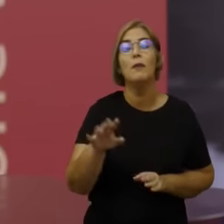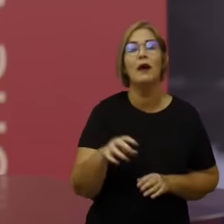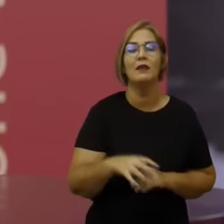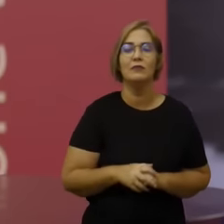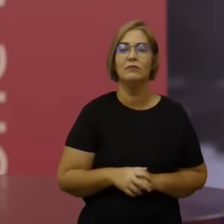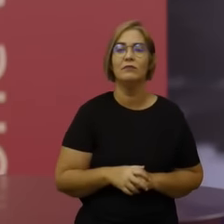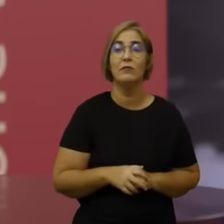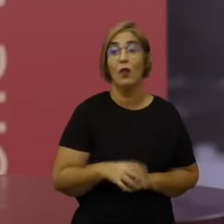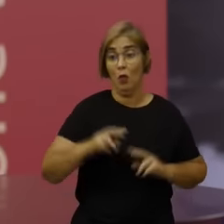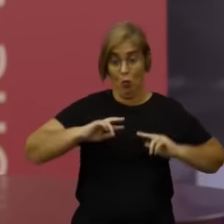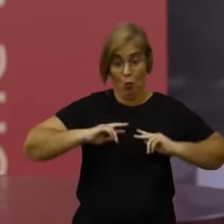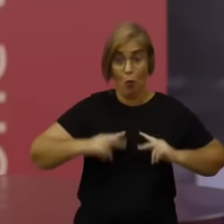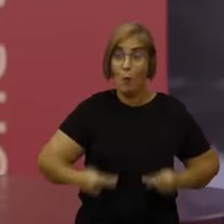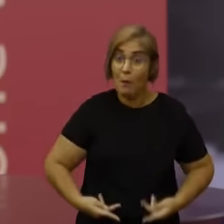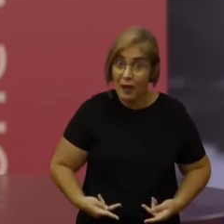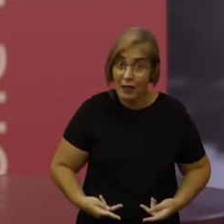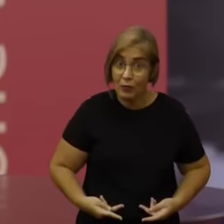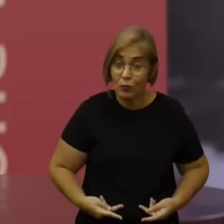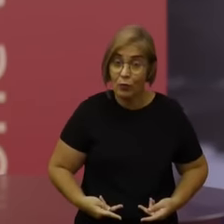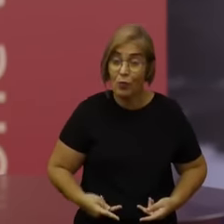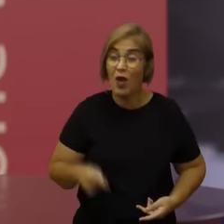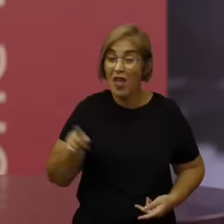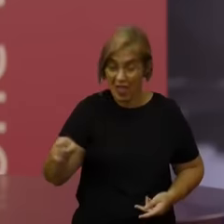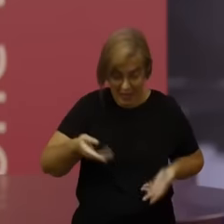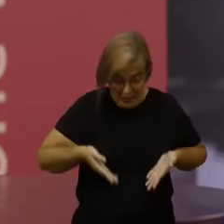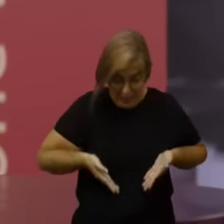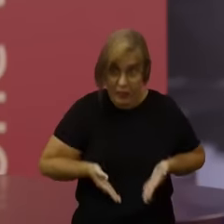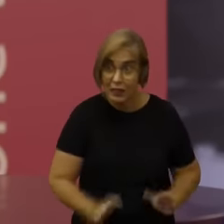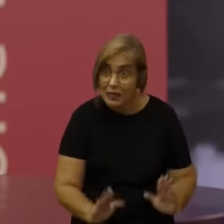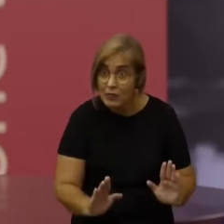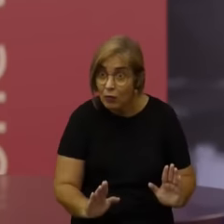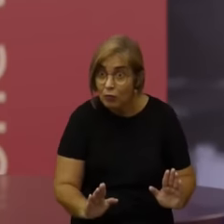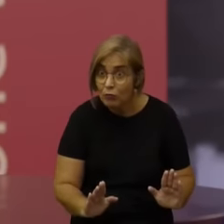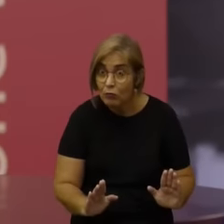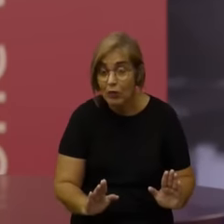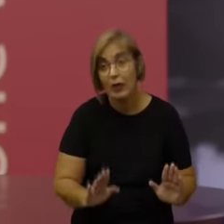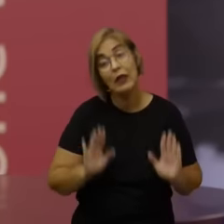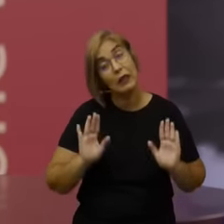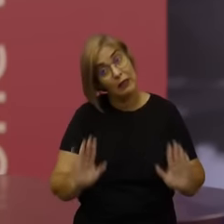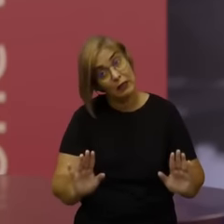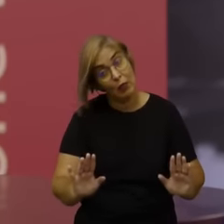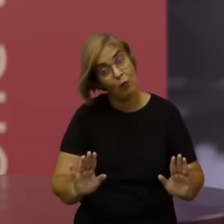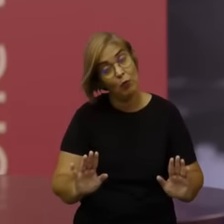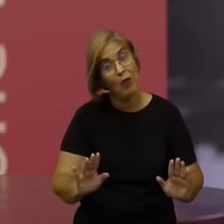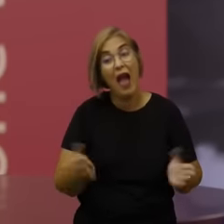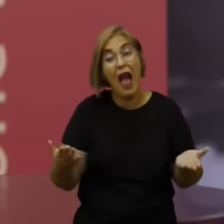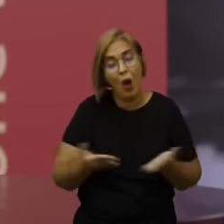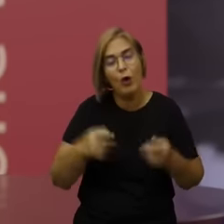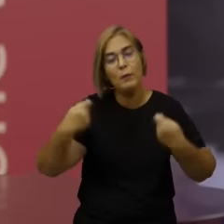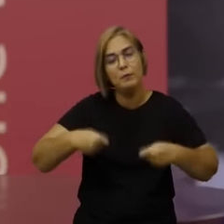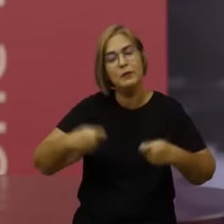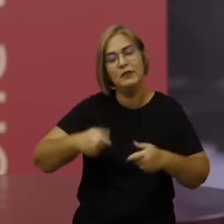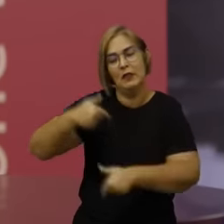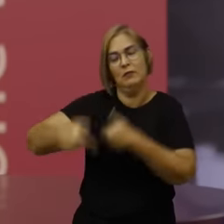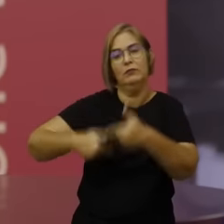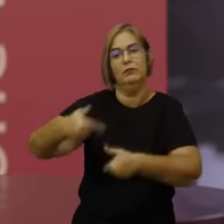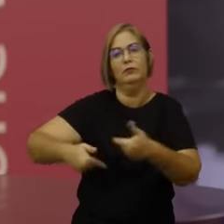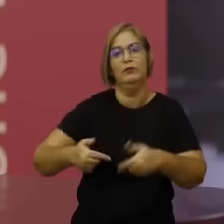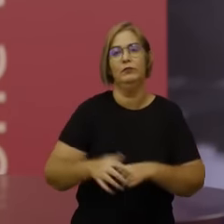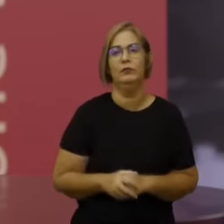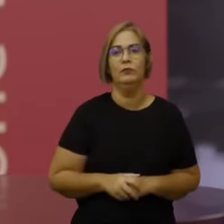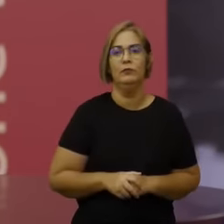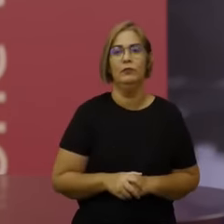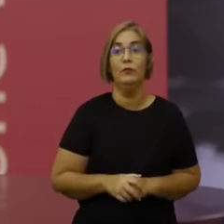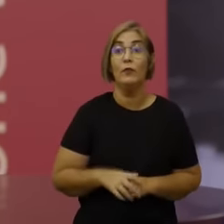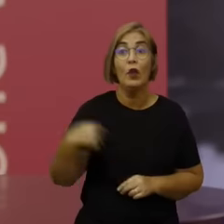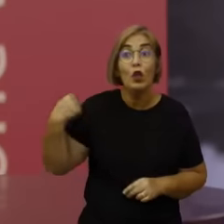ser humano está condenado a existir". Como depois o Sartá, o ser humano está condenado a agir. Nós temos que decidir,